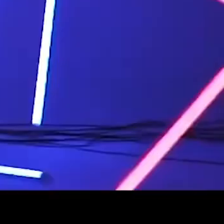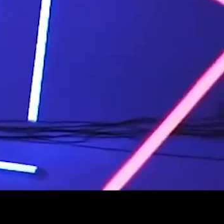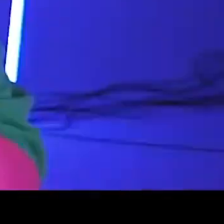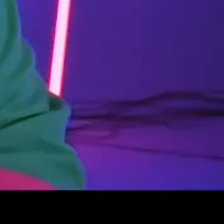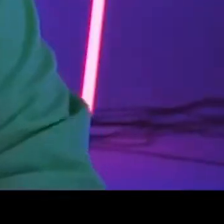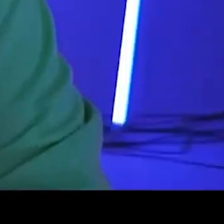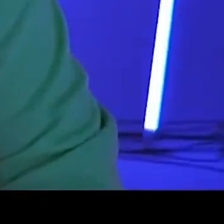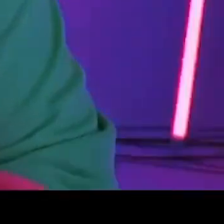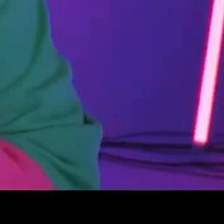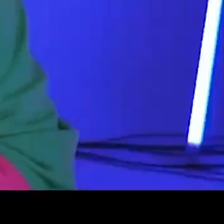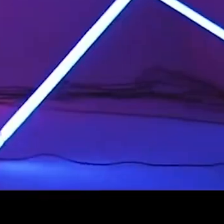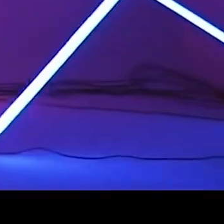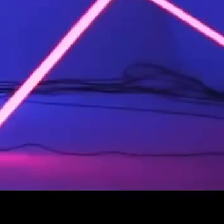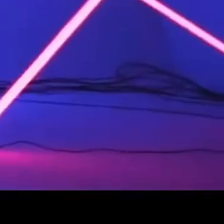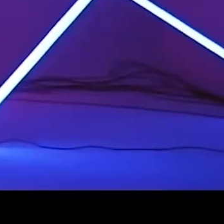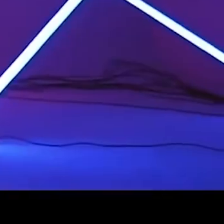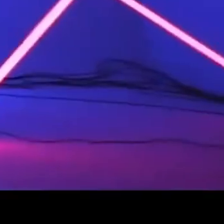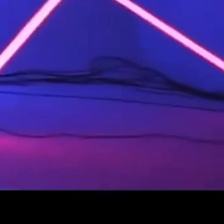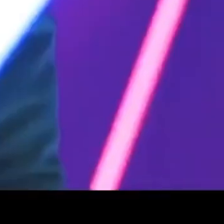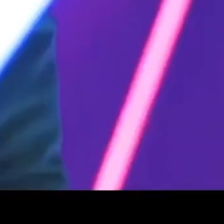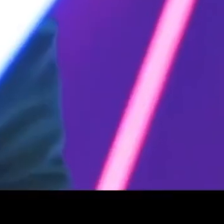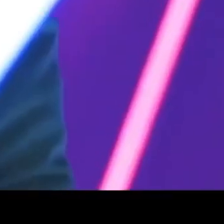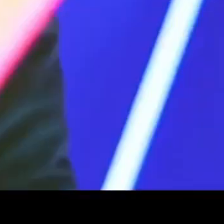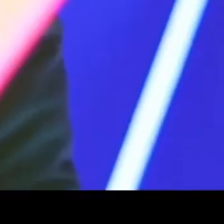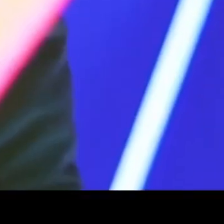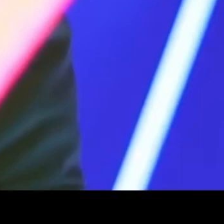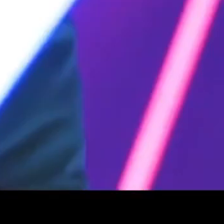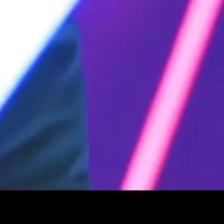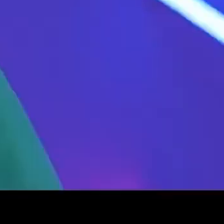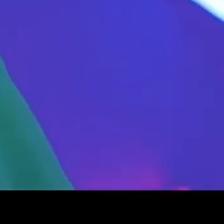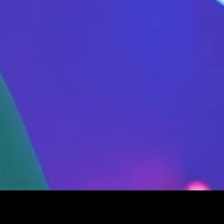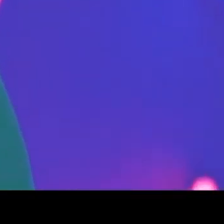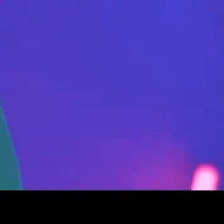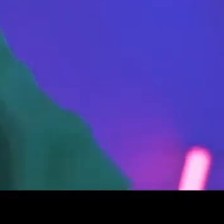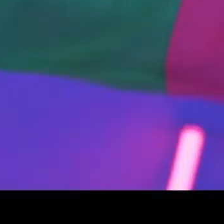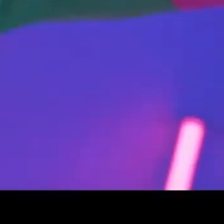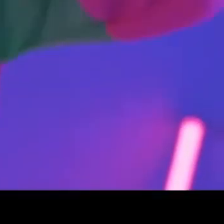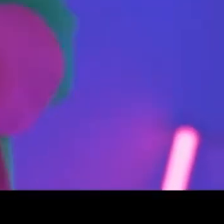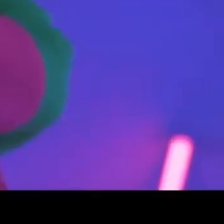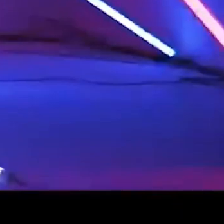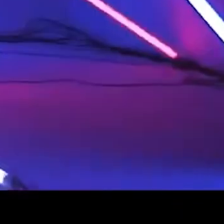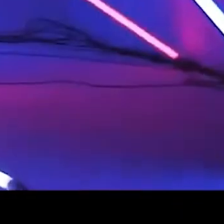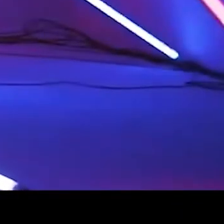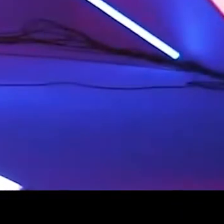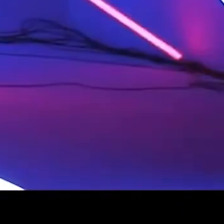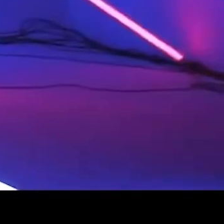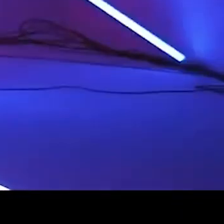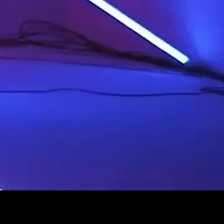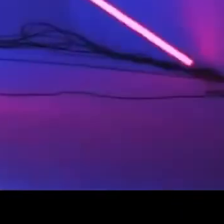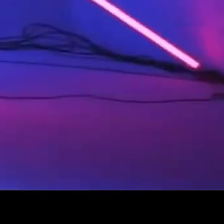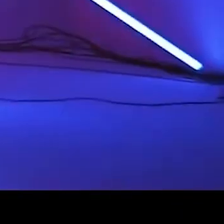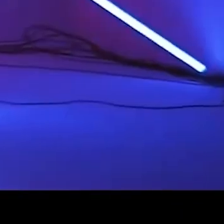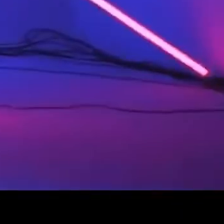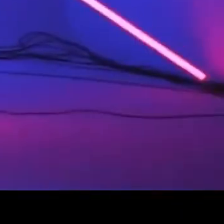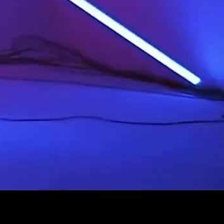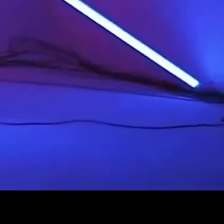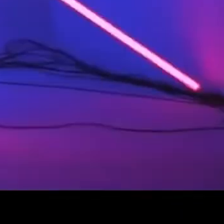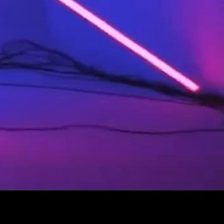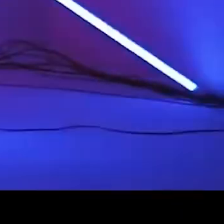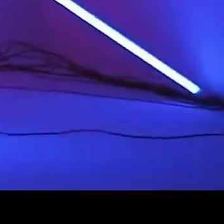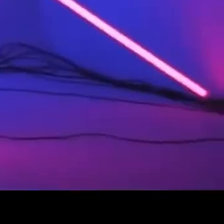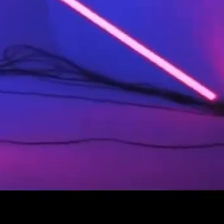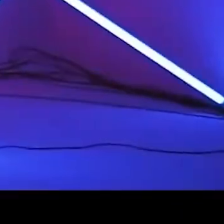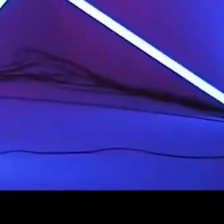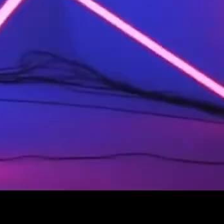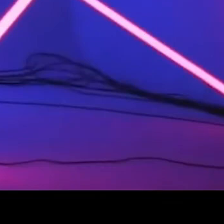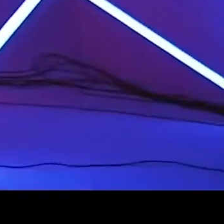sua voz, menina eu te desejo. A partir de hoje largo a balada e viro um